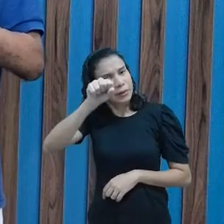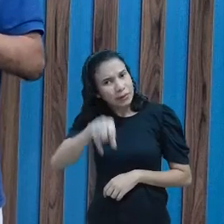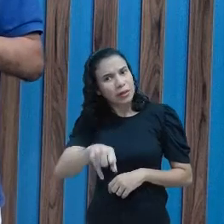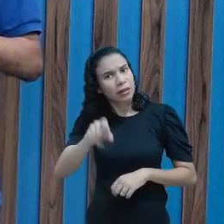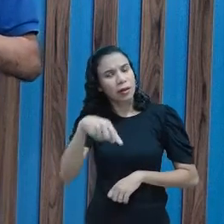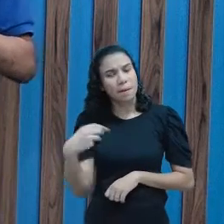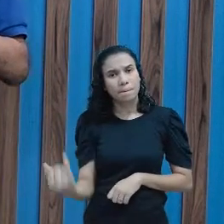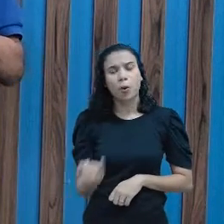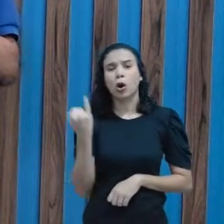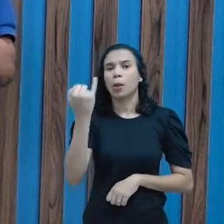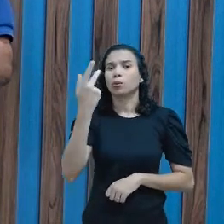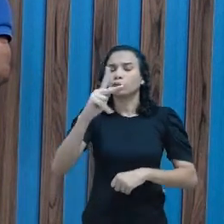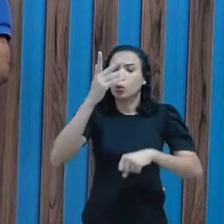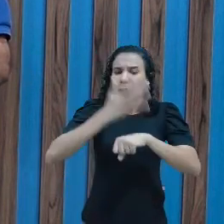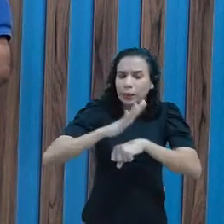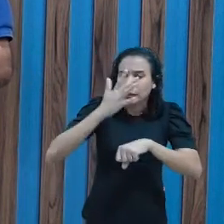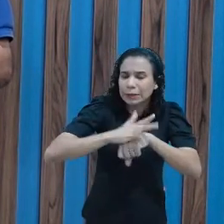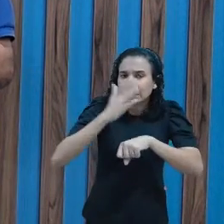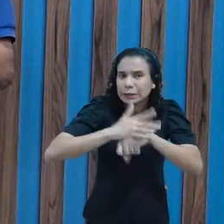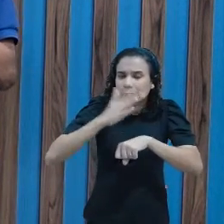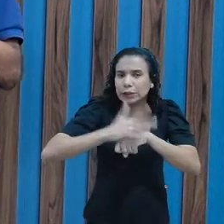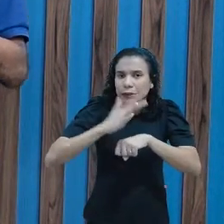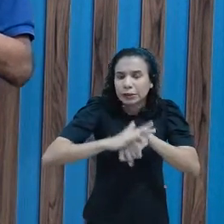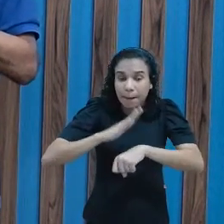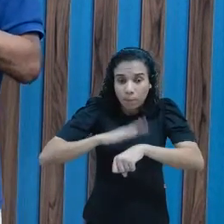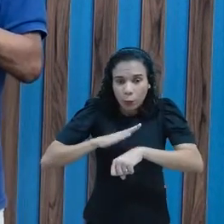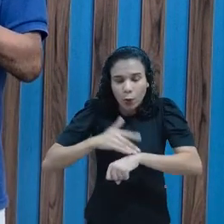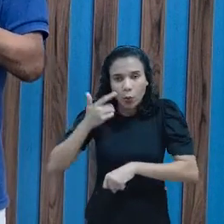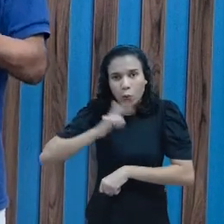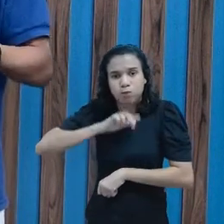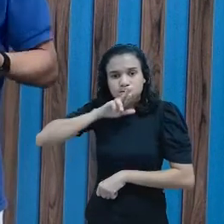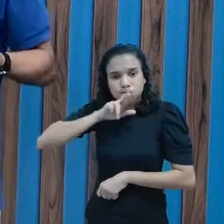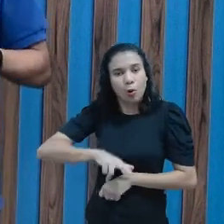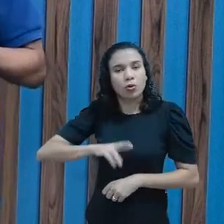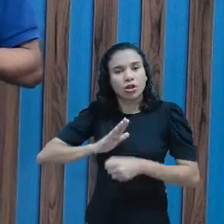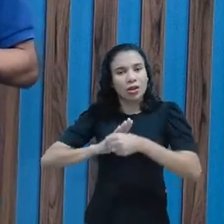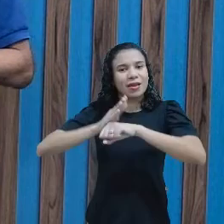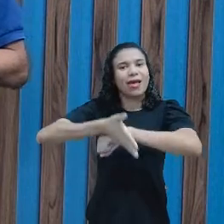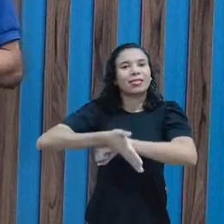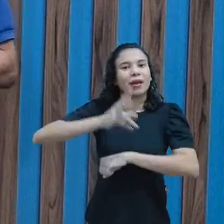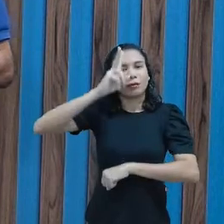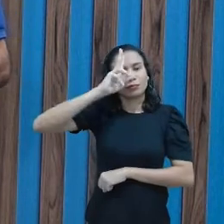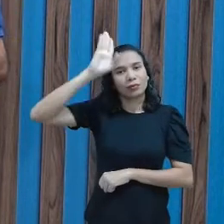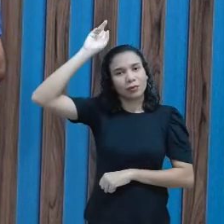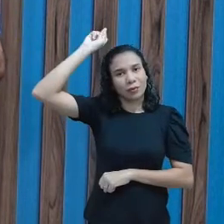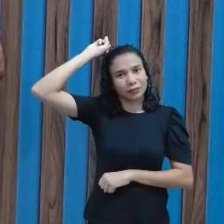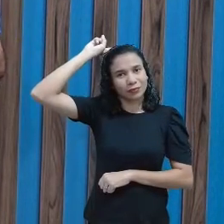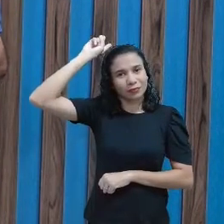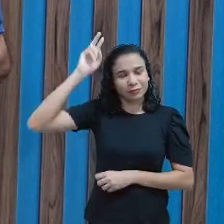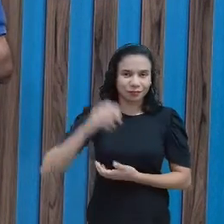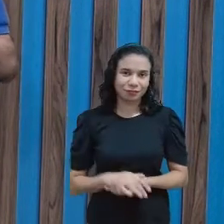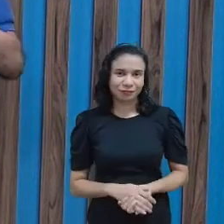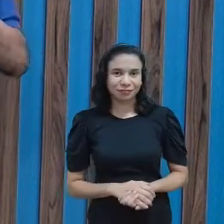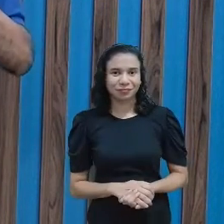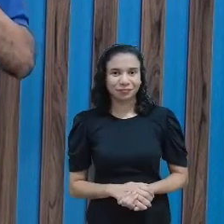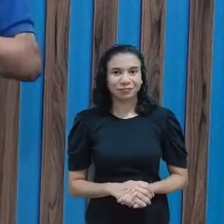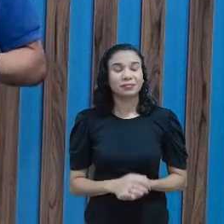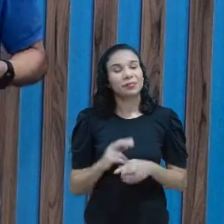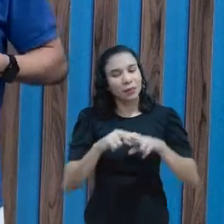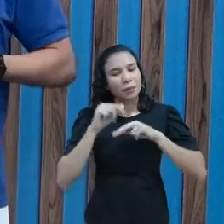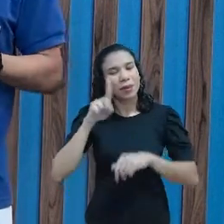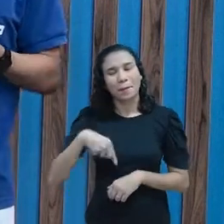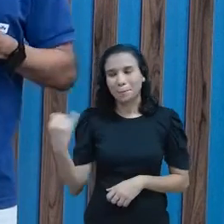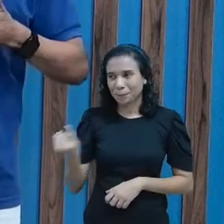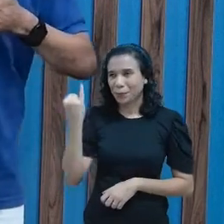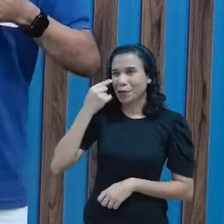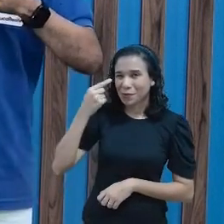estar treinando, para poder você estar afiado e conseguir realizar o teu sonho de entrar na universidade. Não é isso? Então, quanto é importante, né,